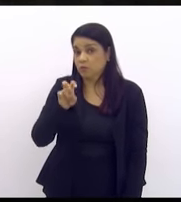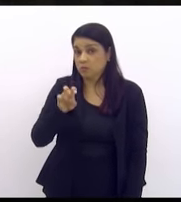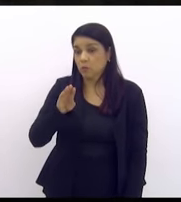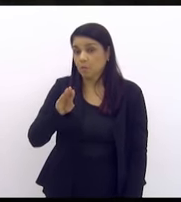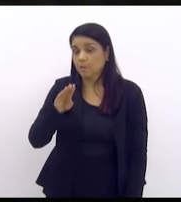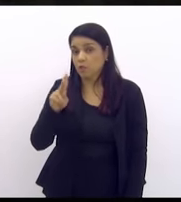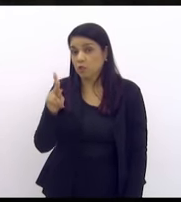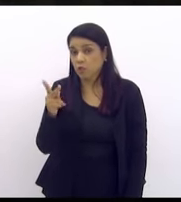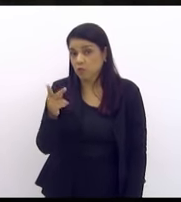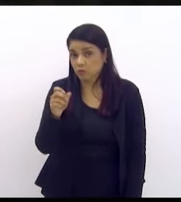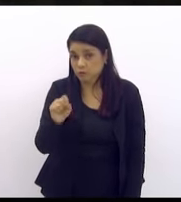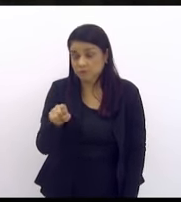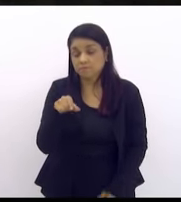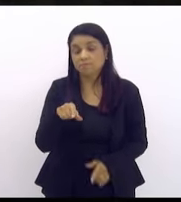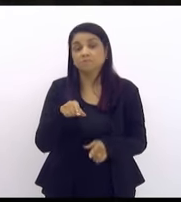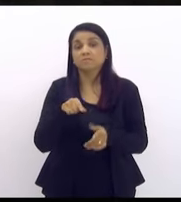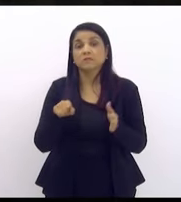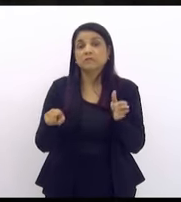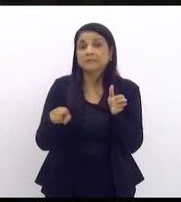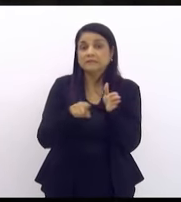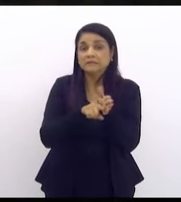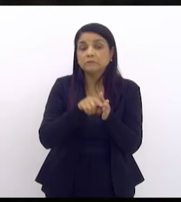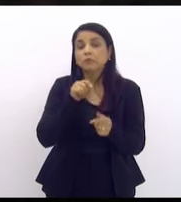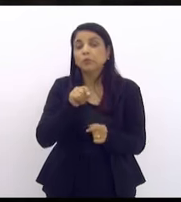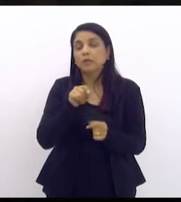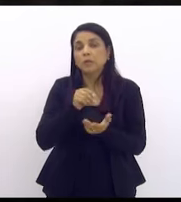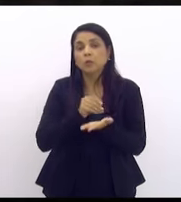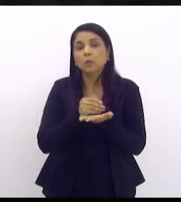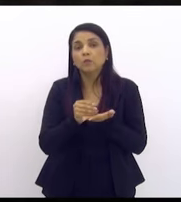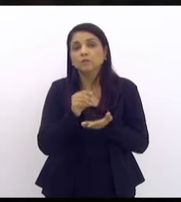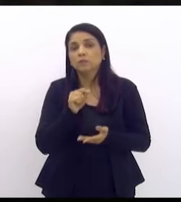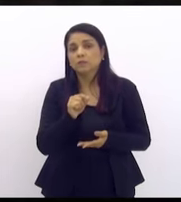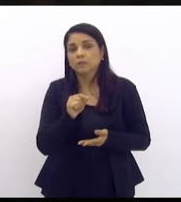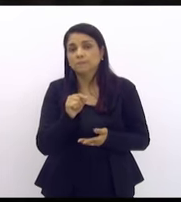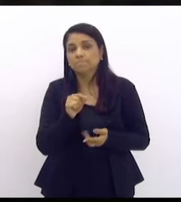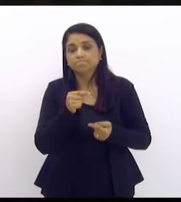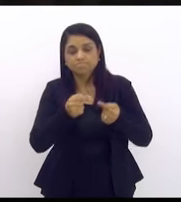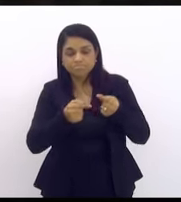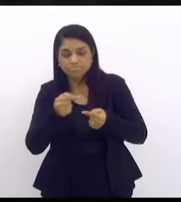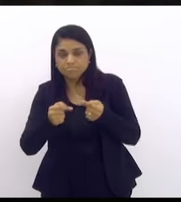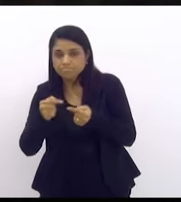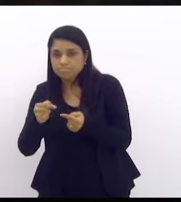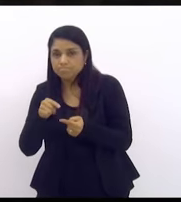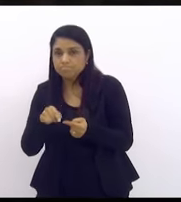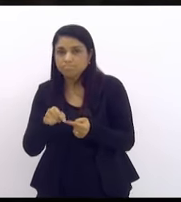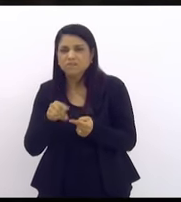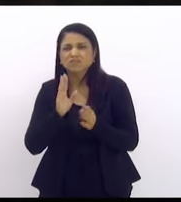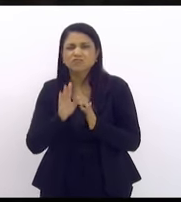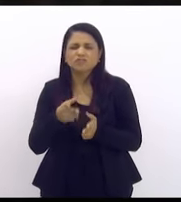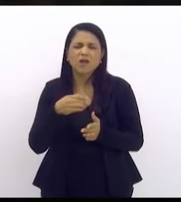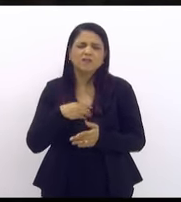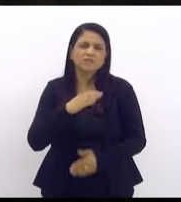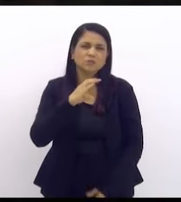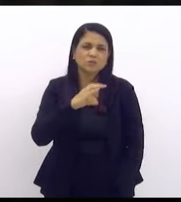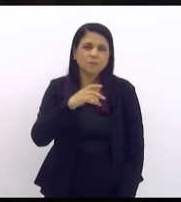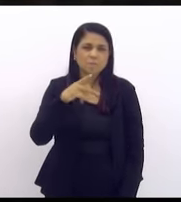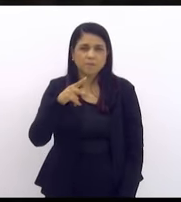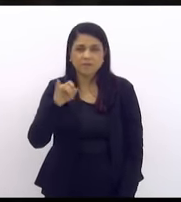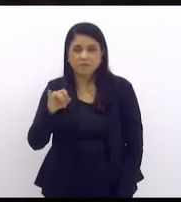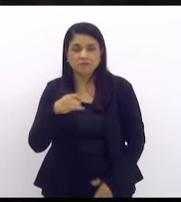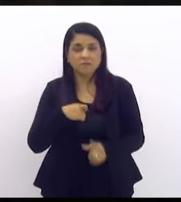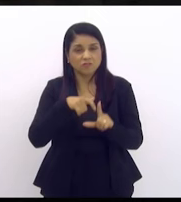bom, em cima desse déficit, o primeiro que a gente tem que começar é falando aquilo que a gente já vem falando desde a CPI da dívida